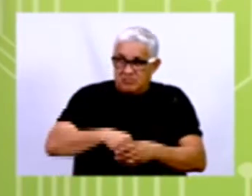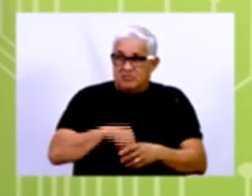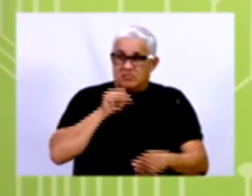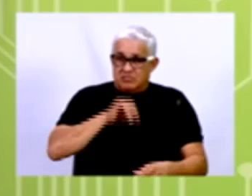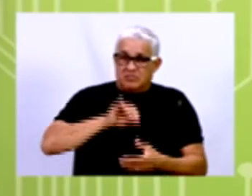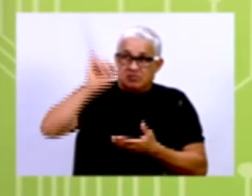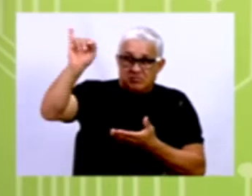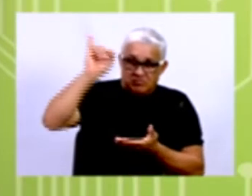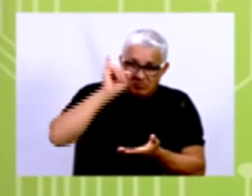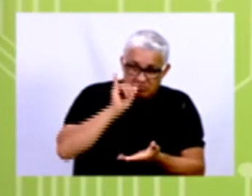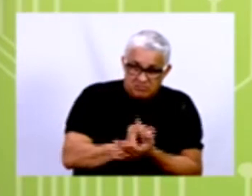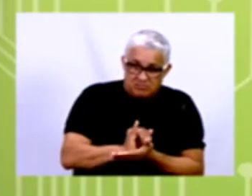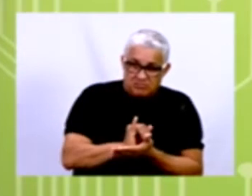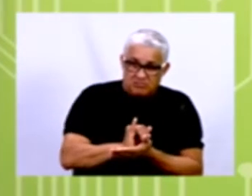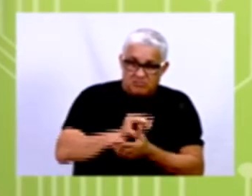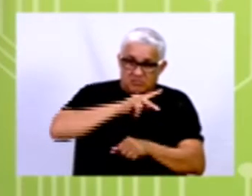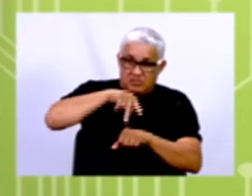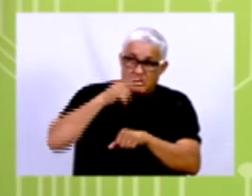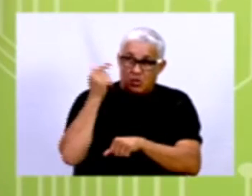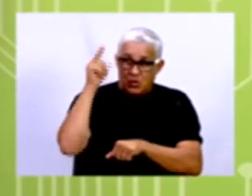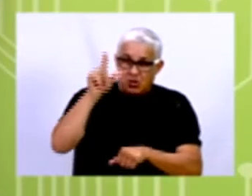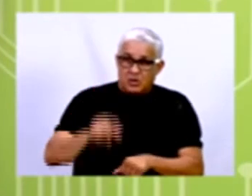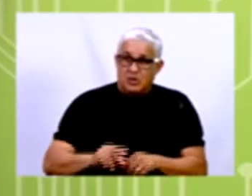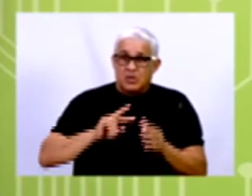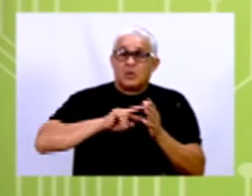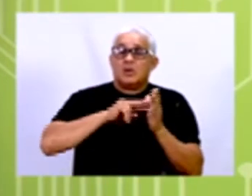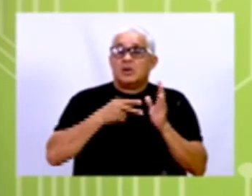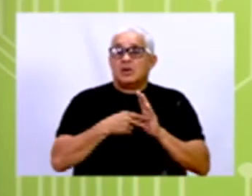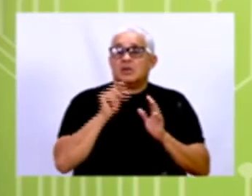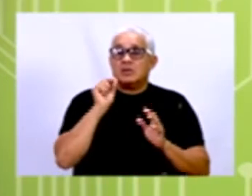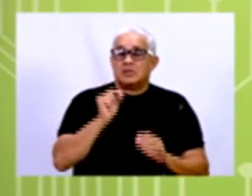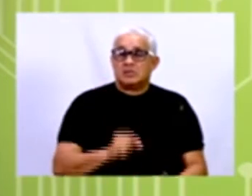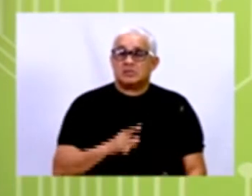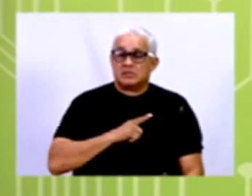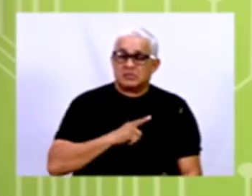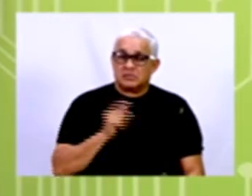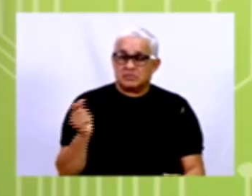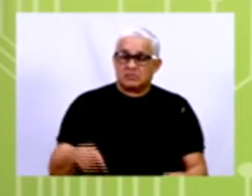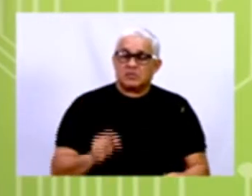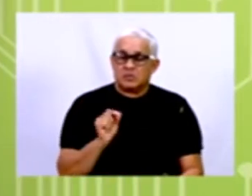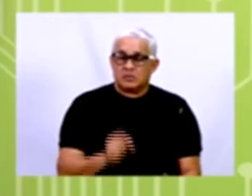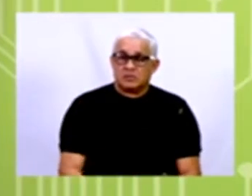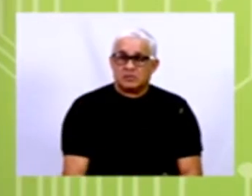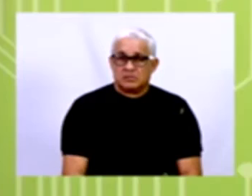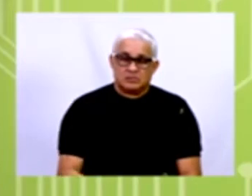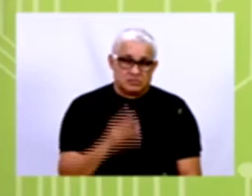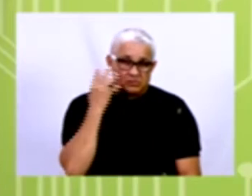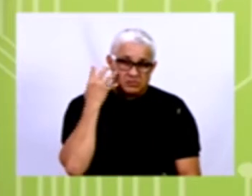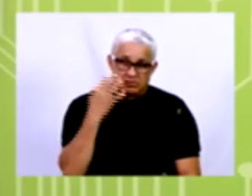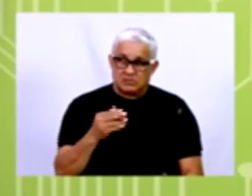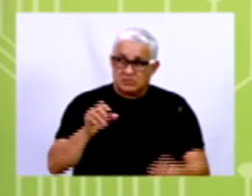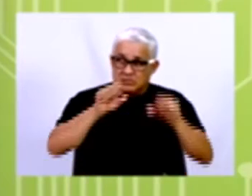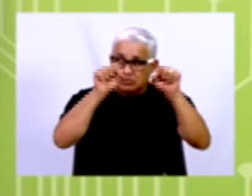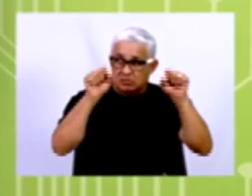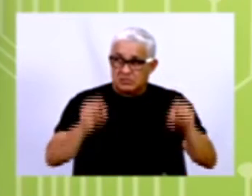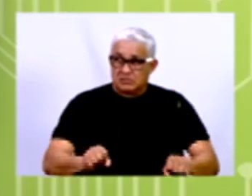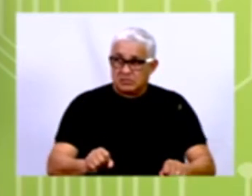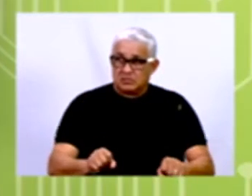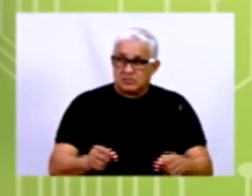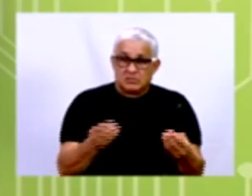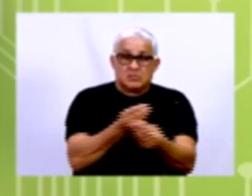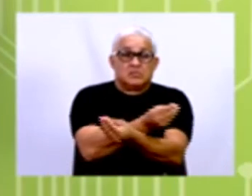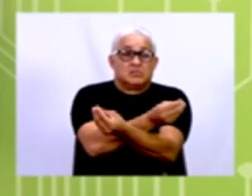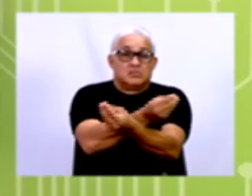importa bens de fora, significa que há uma tendência natural do sistema de a